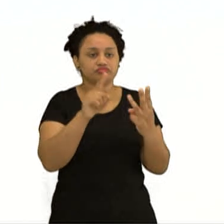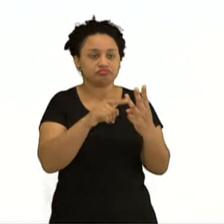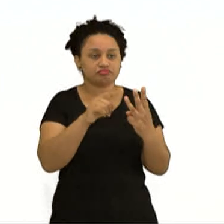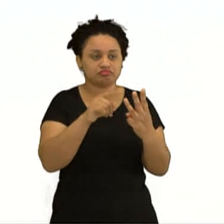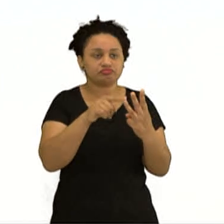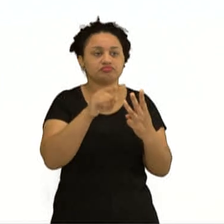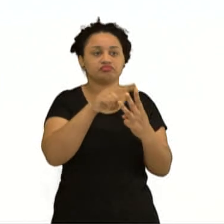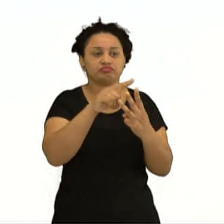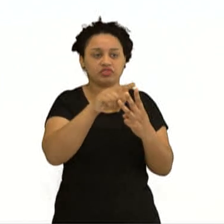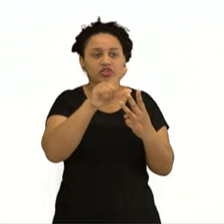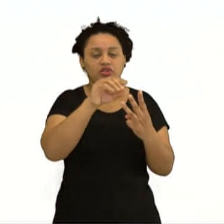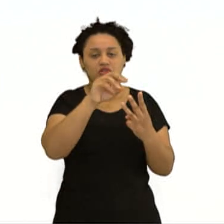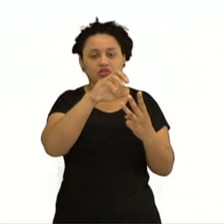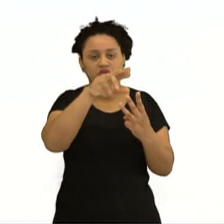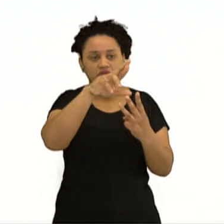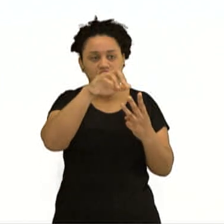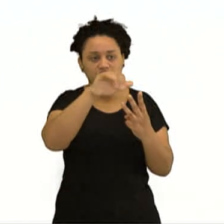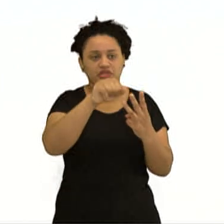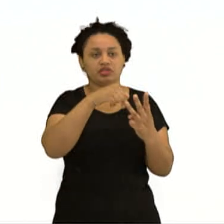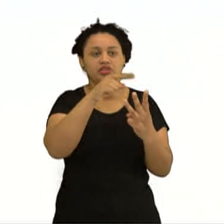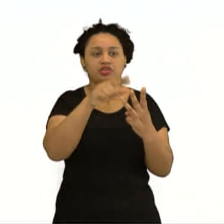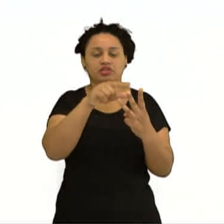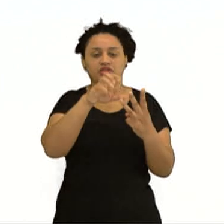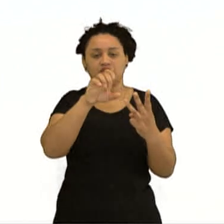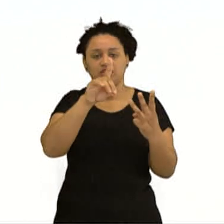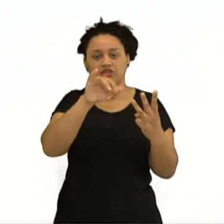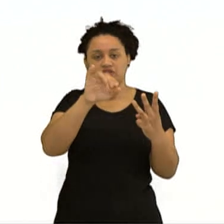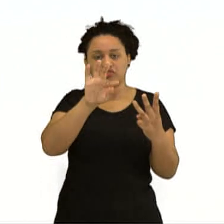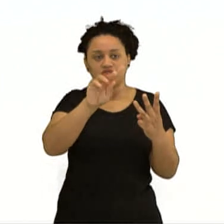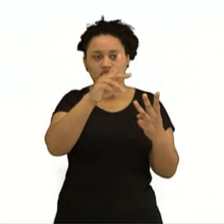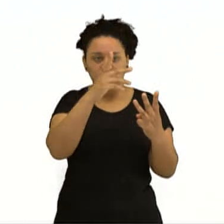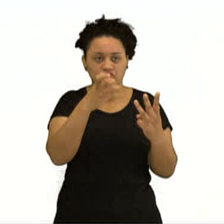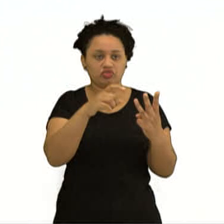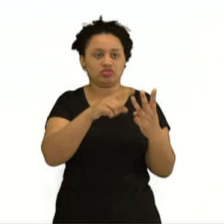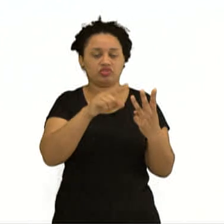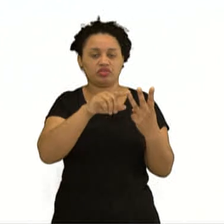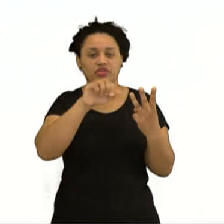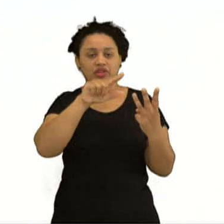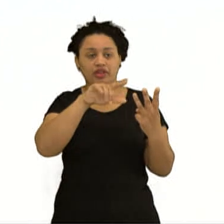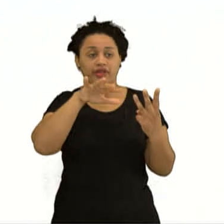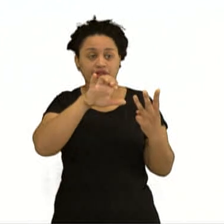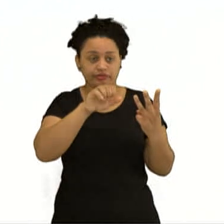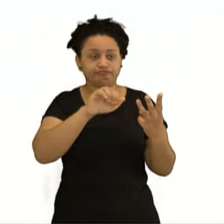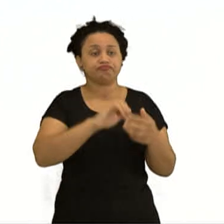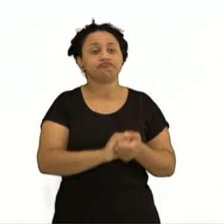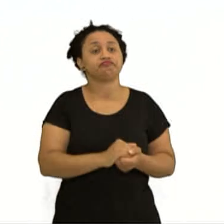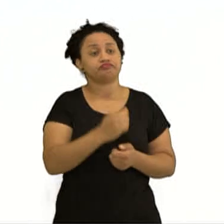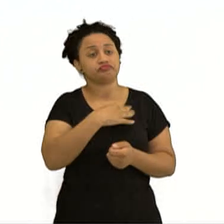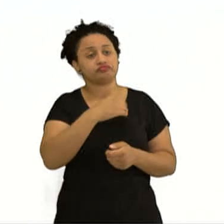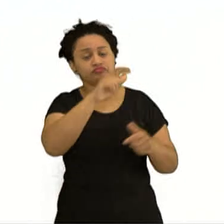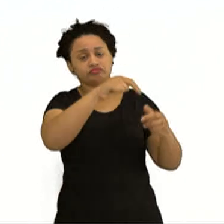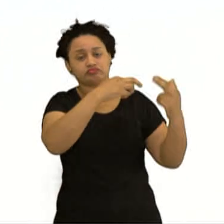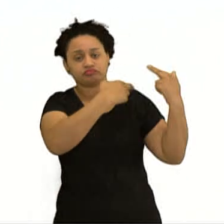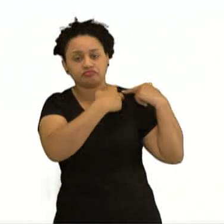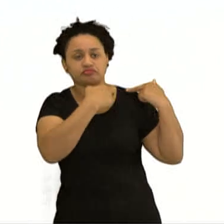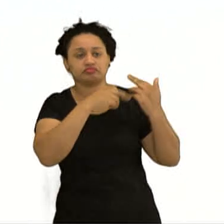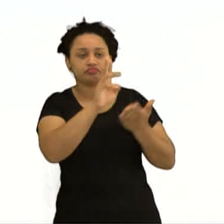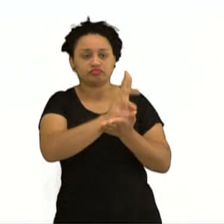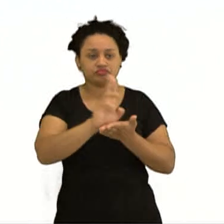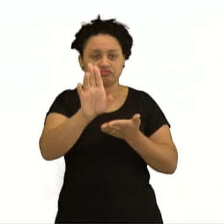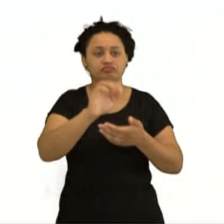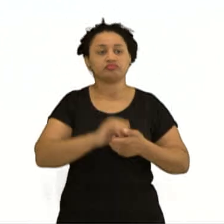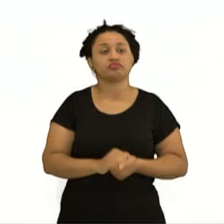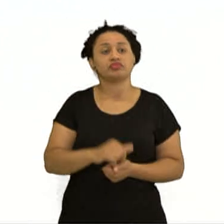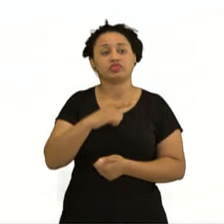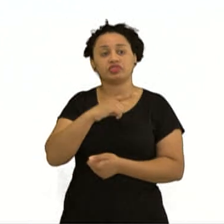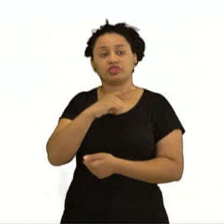e Alice, filhas de Henry, em 4 de julho de 1862, ouviram de Charles